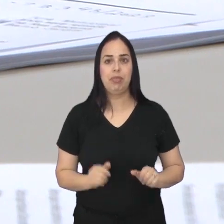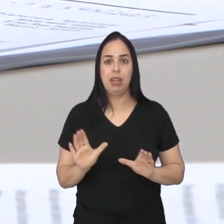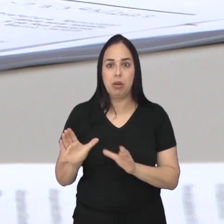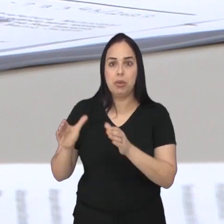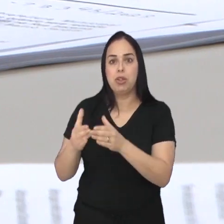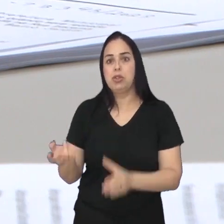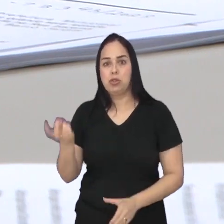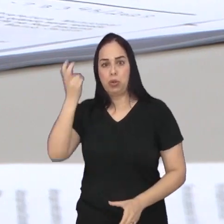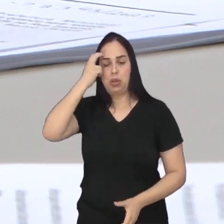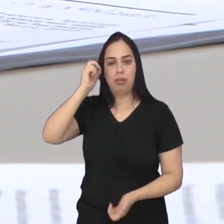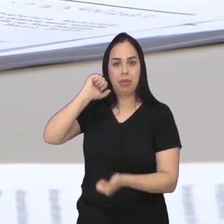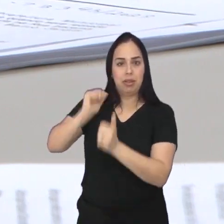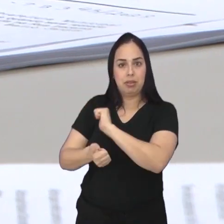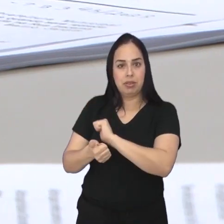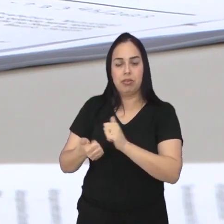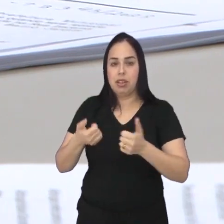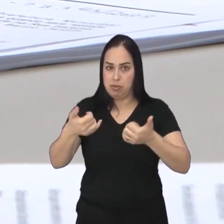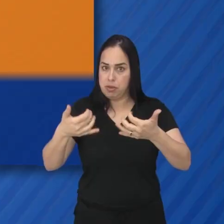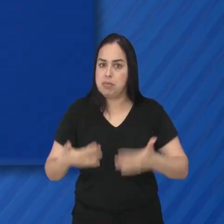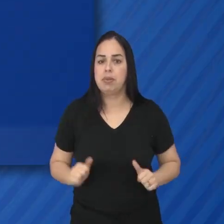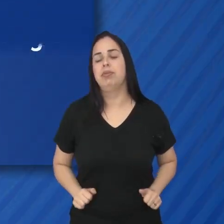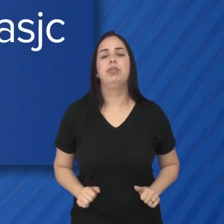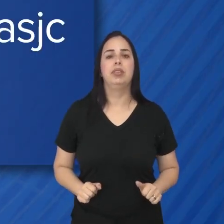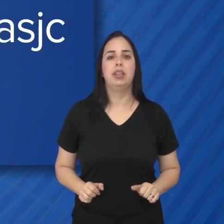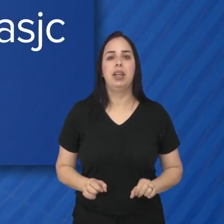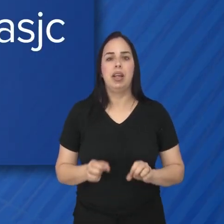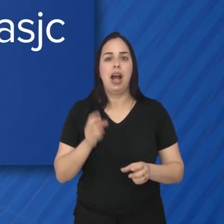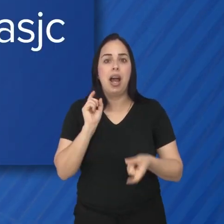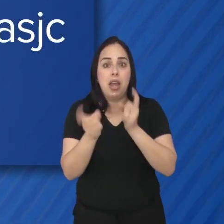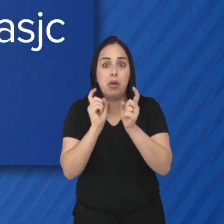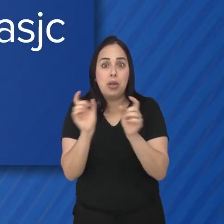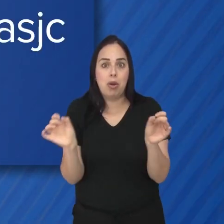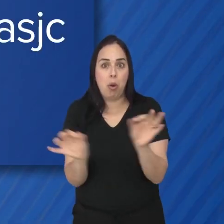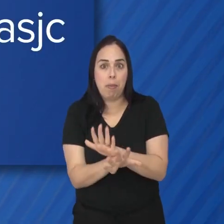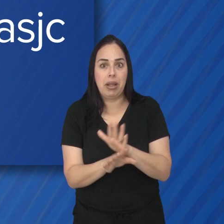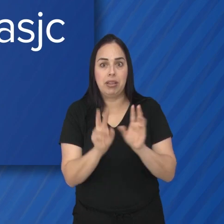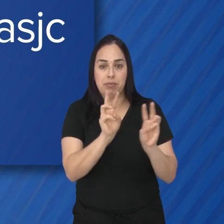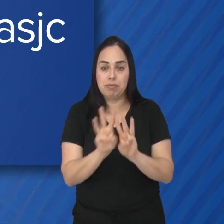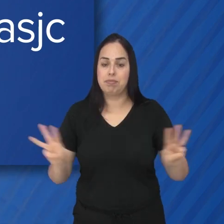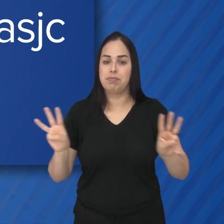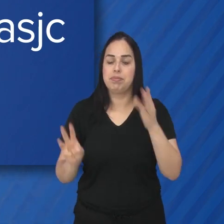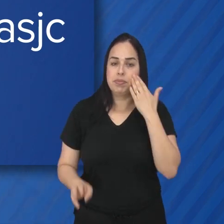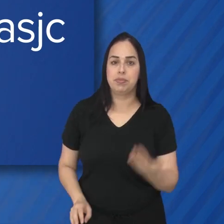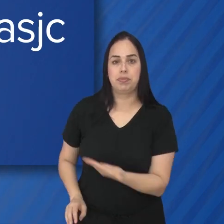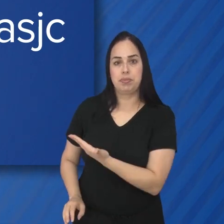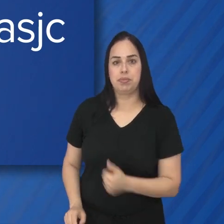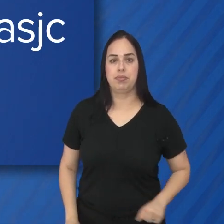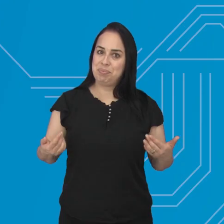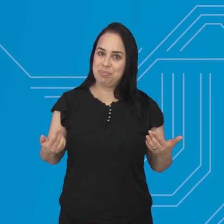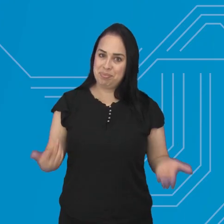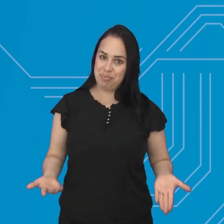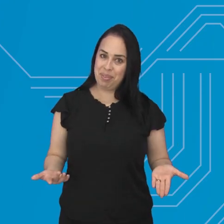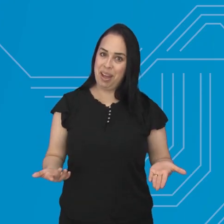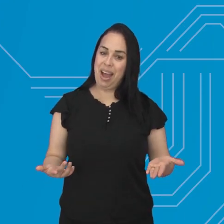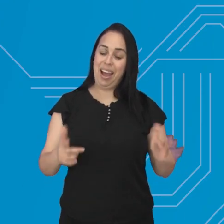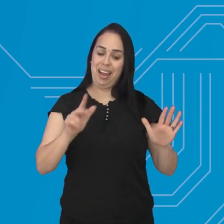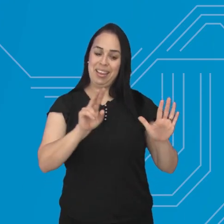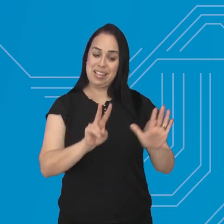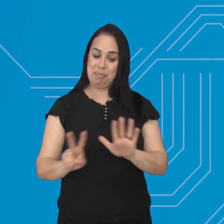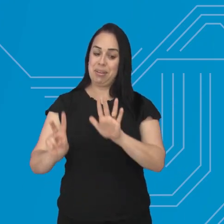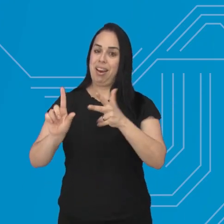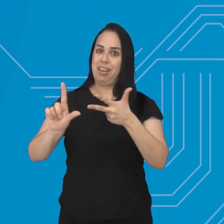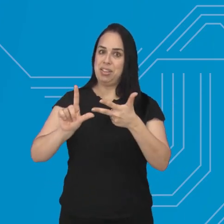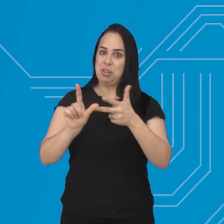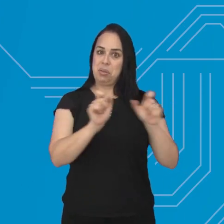e Esportes fará um ofício sobre o caso. A sessão na íntegra você confere no nosso canal do YouTube. Bom, aqui no